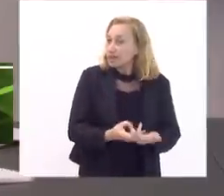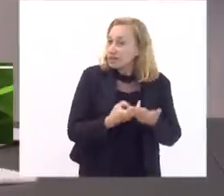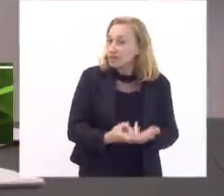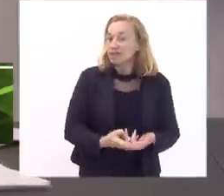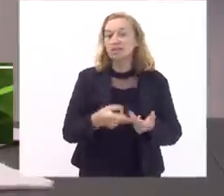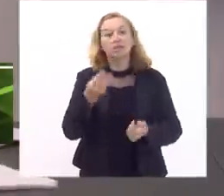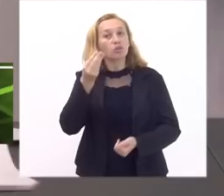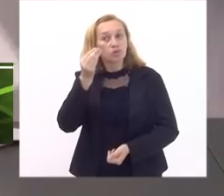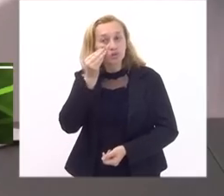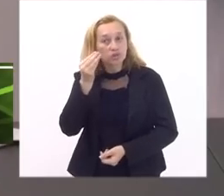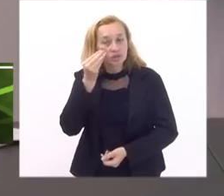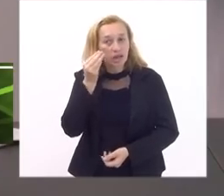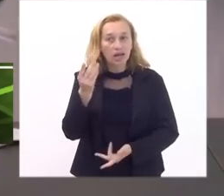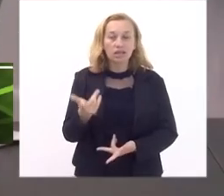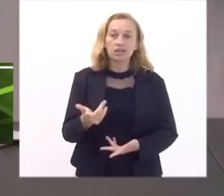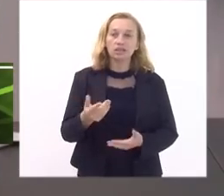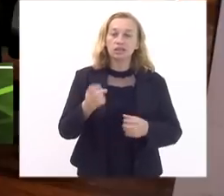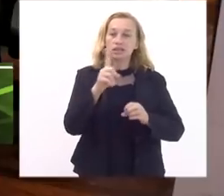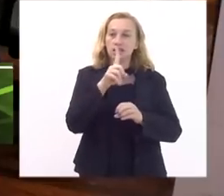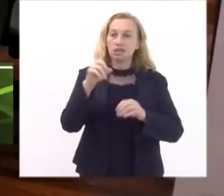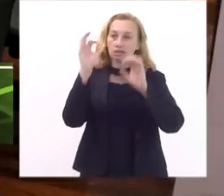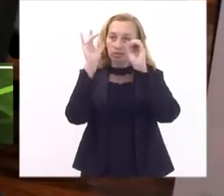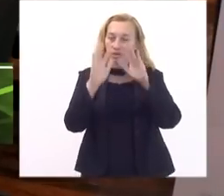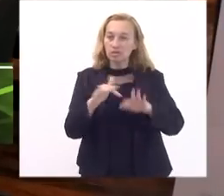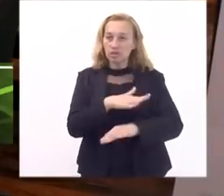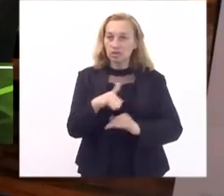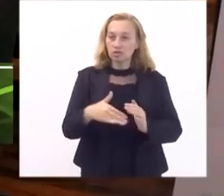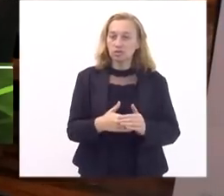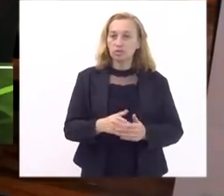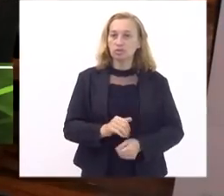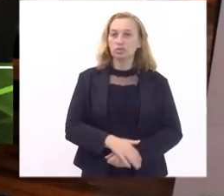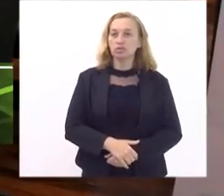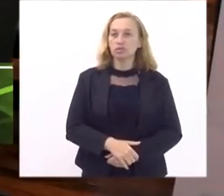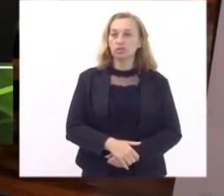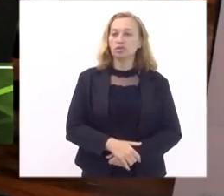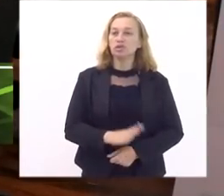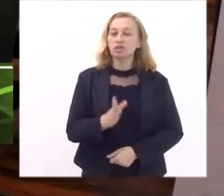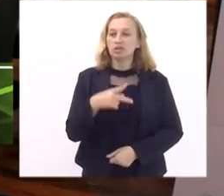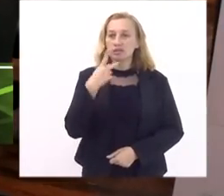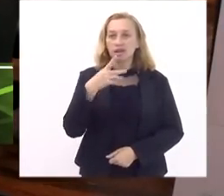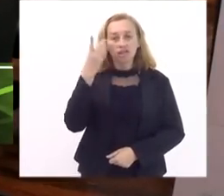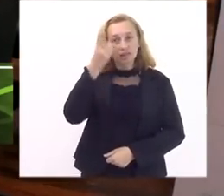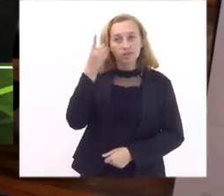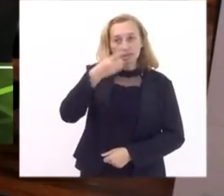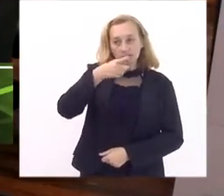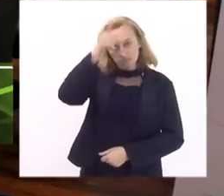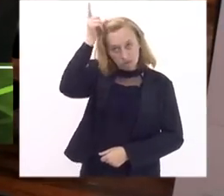oportunidade. Pai do Senhor abençoa todas e todos. Senhor presidente, eu queria, já disse ao deputado Luiz Paulo,